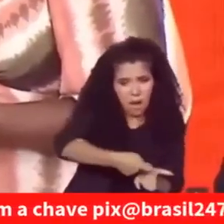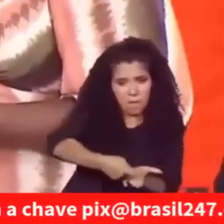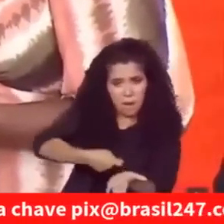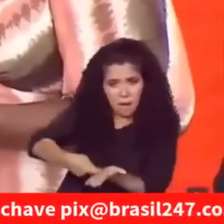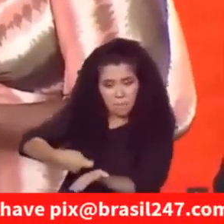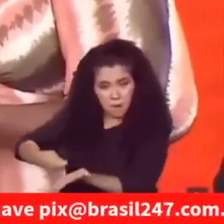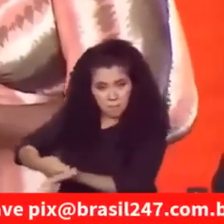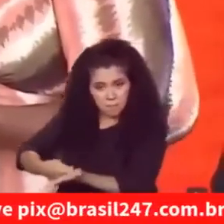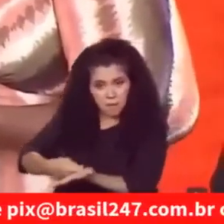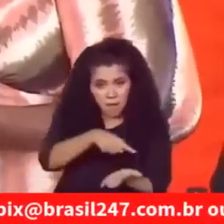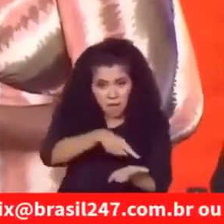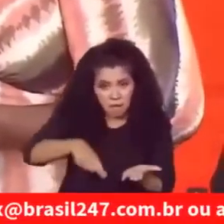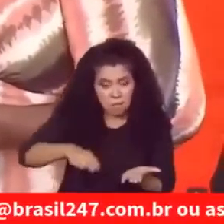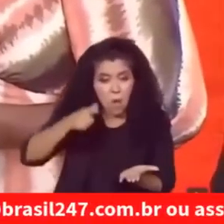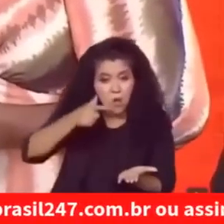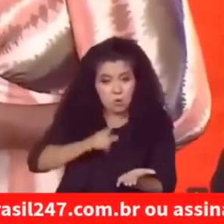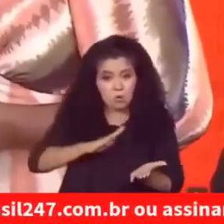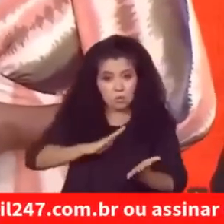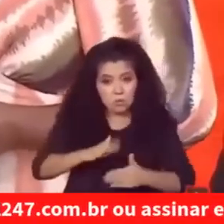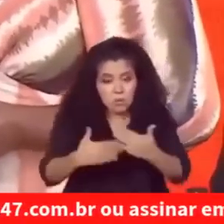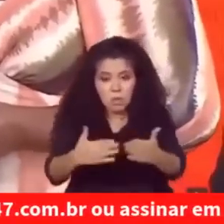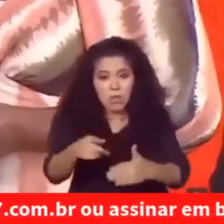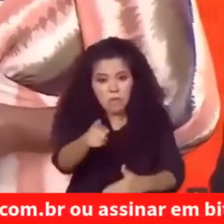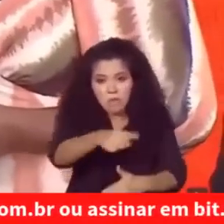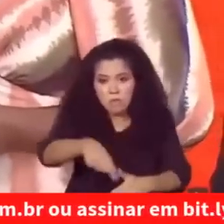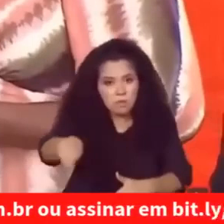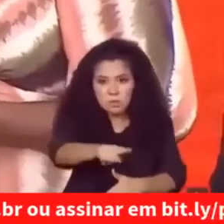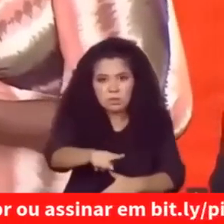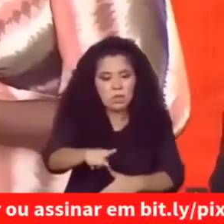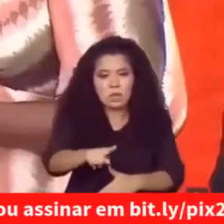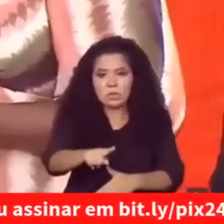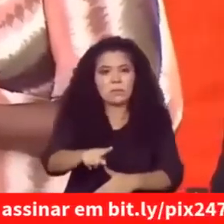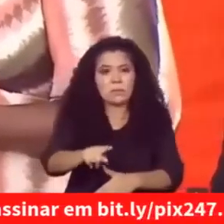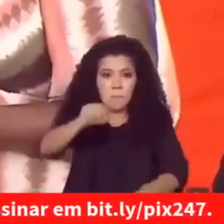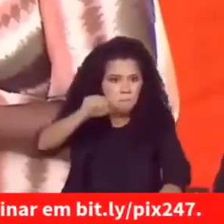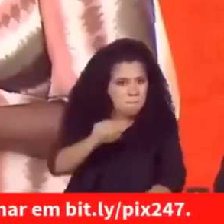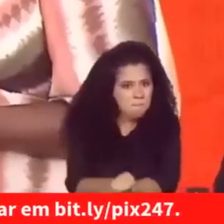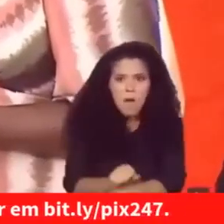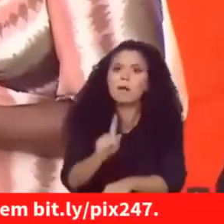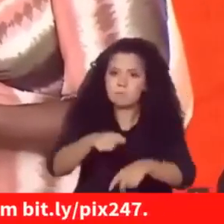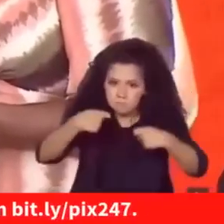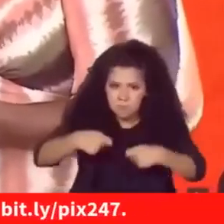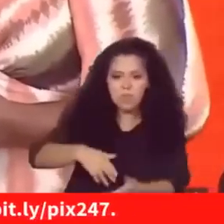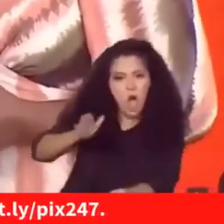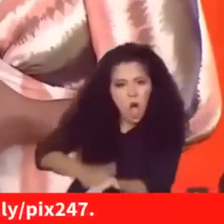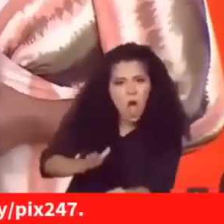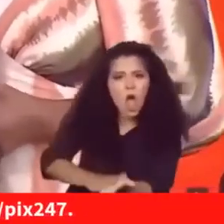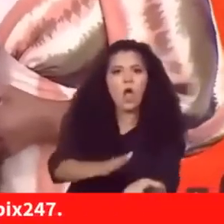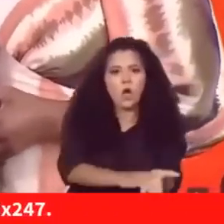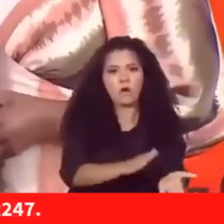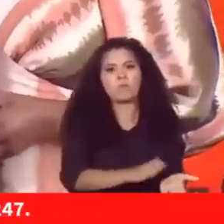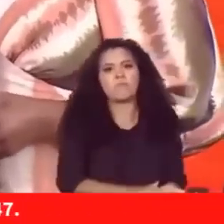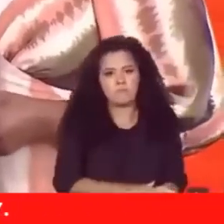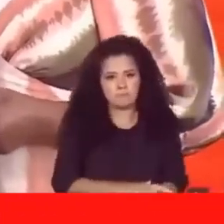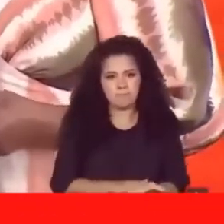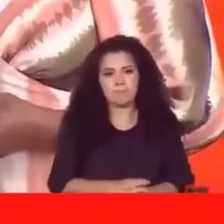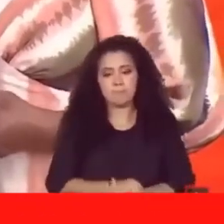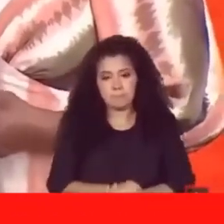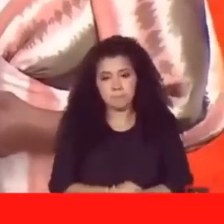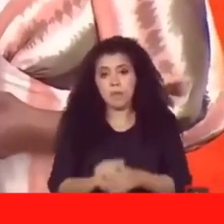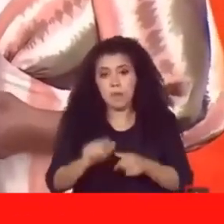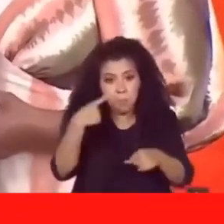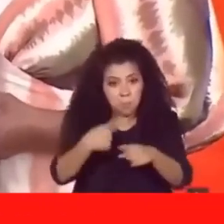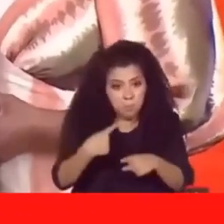para elas andarem, vocês não podem deixar de cobrar o funcionamento das coisas.